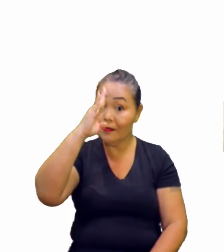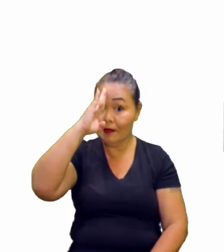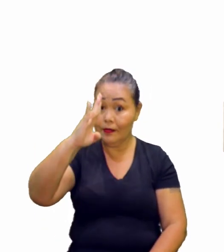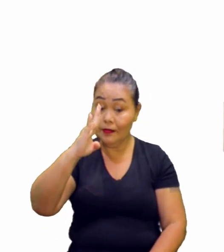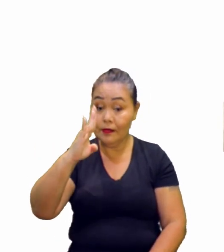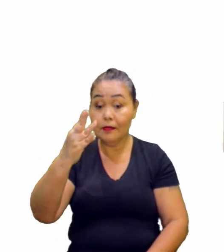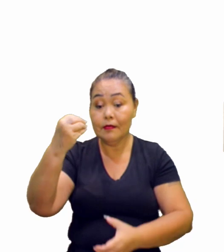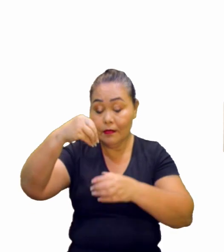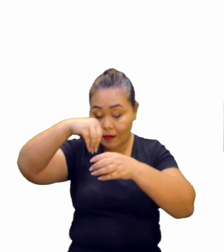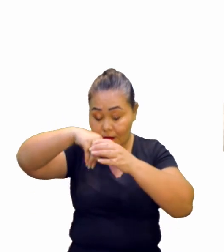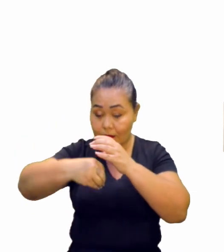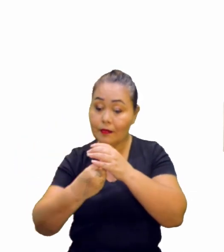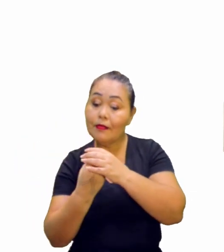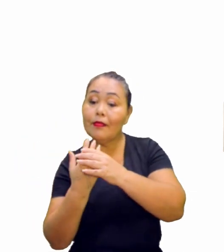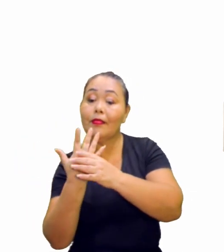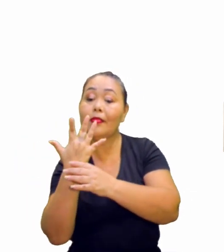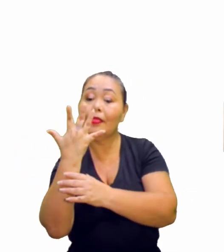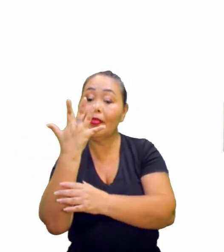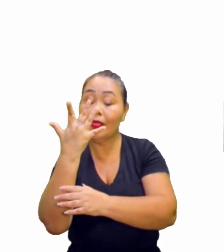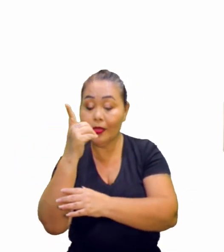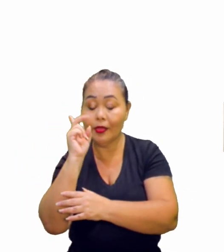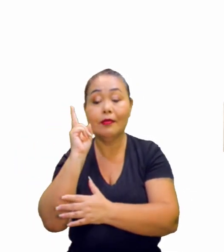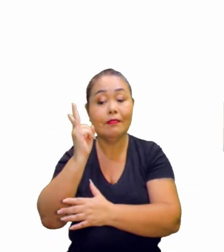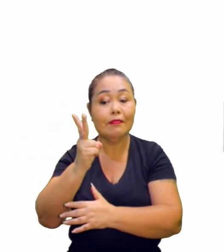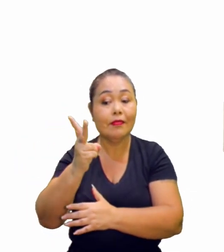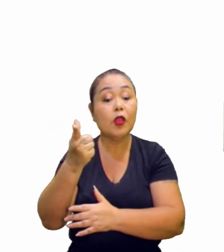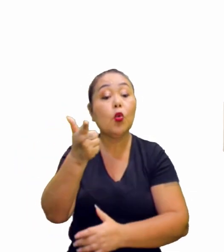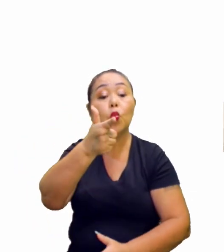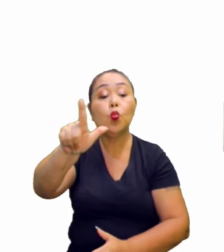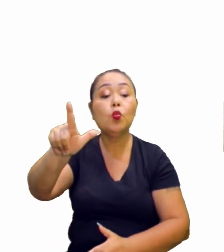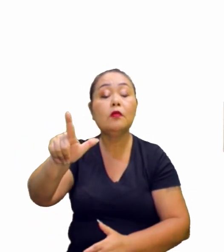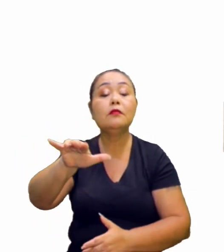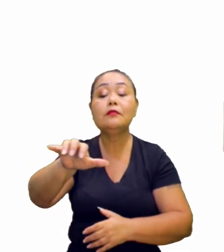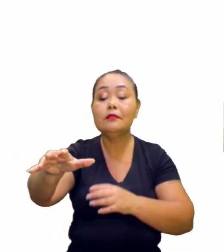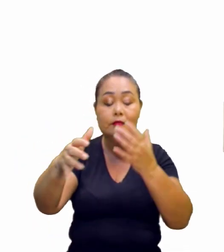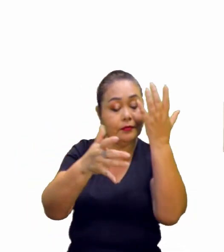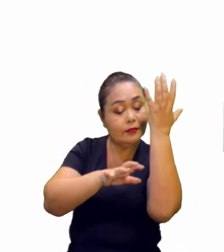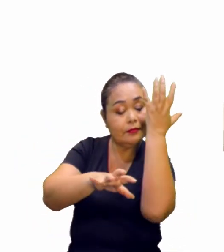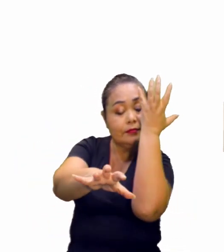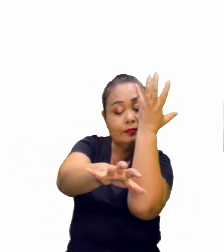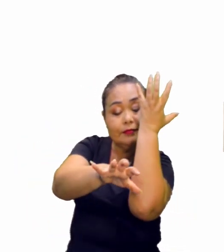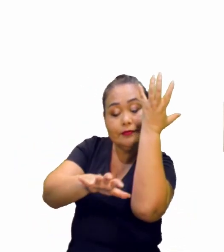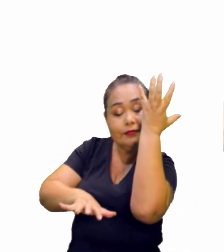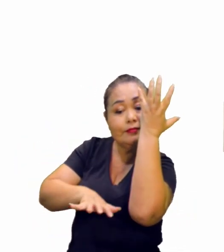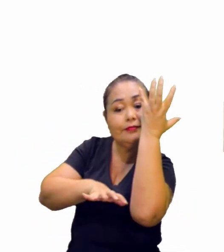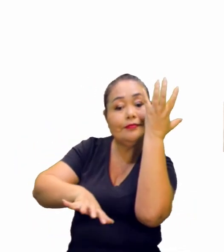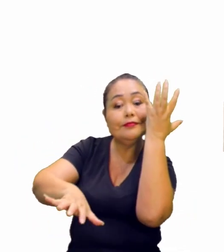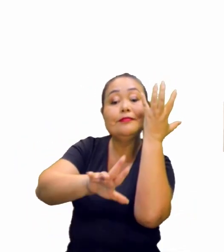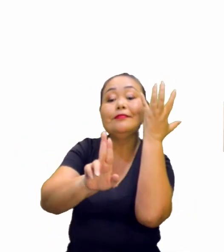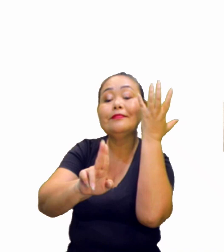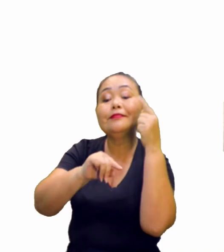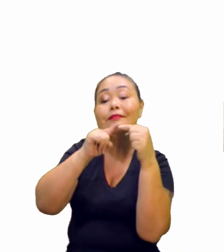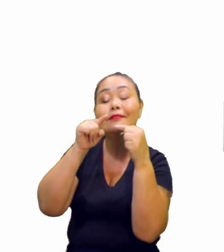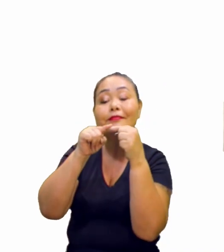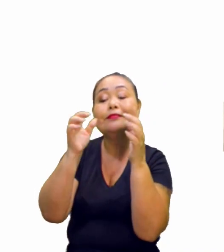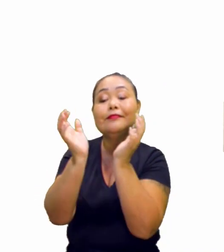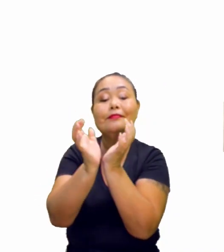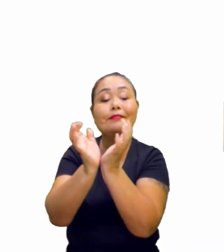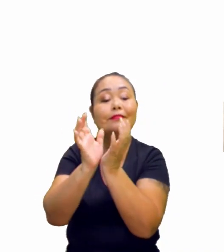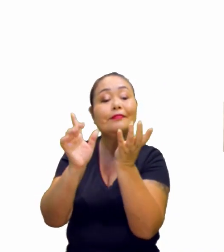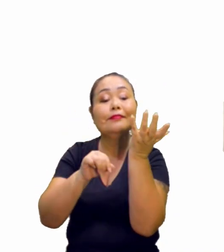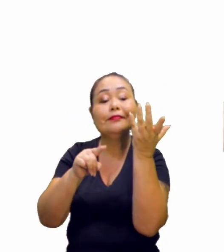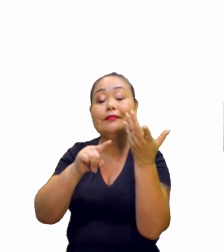espécie principal plantada de forma contínua e outra espécie plantada na área e diga qual é a função dessa espécie